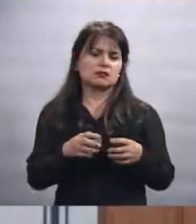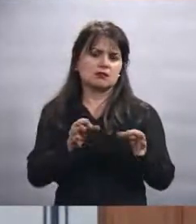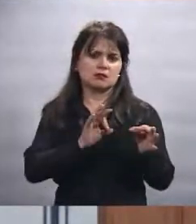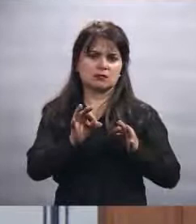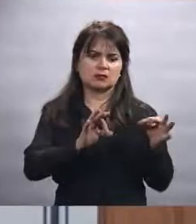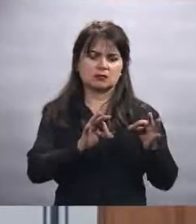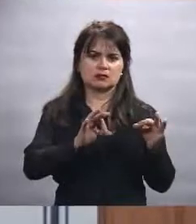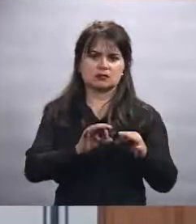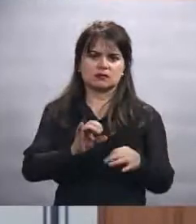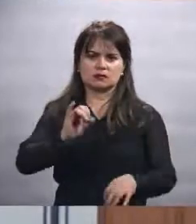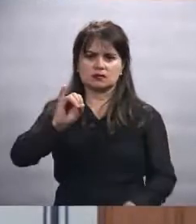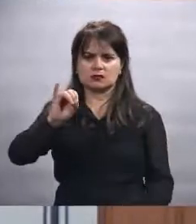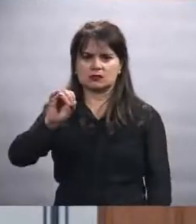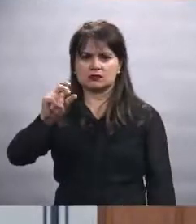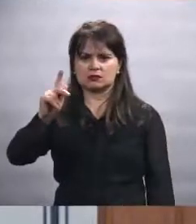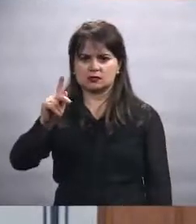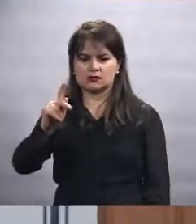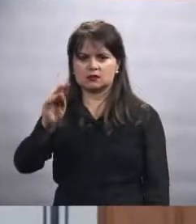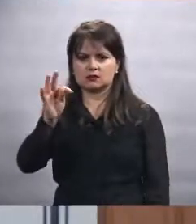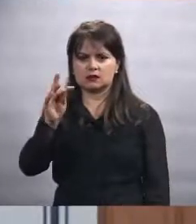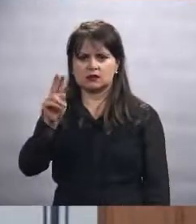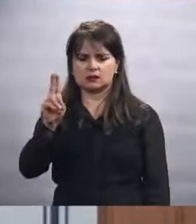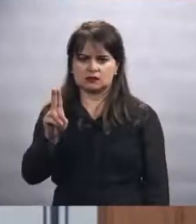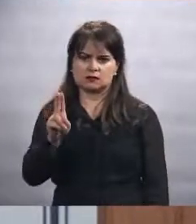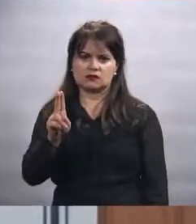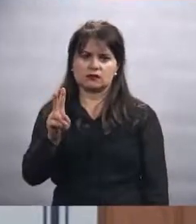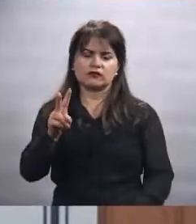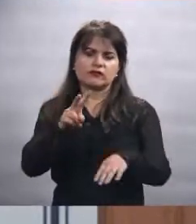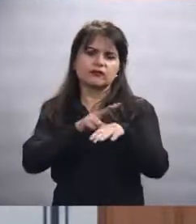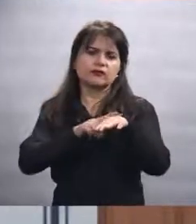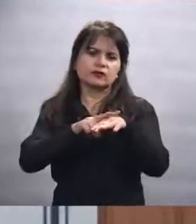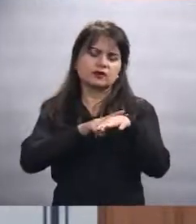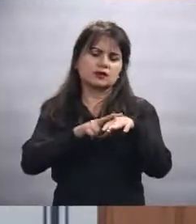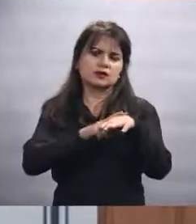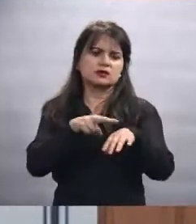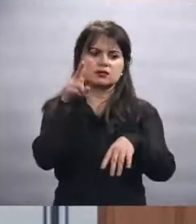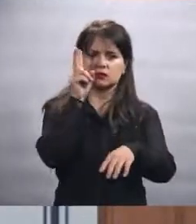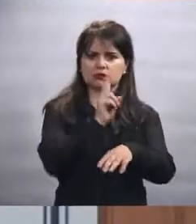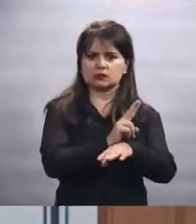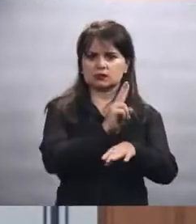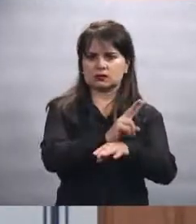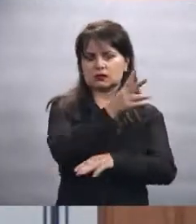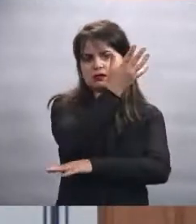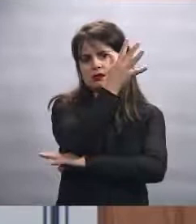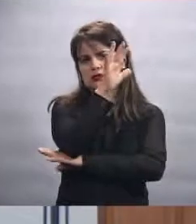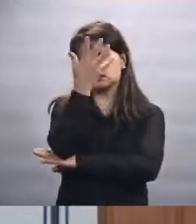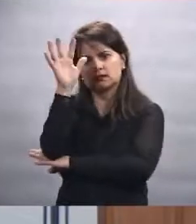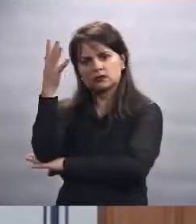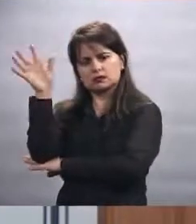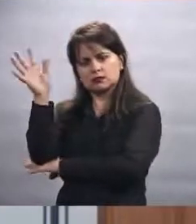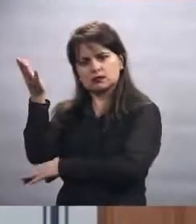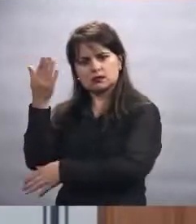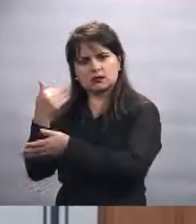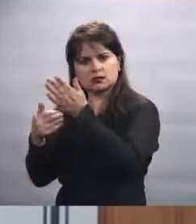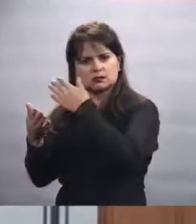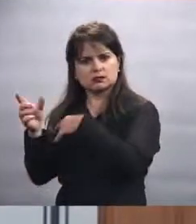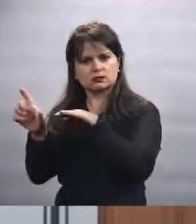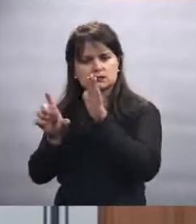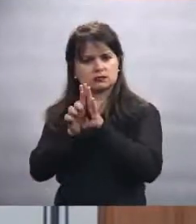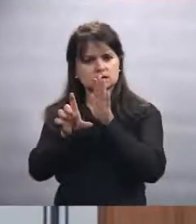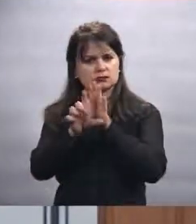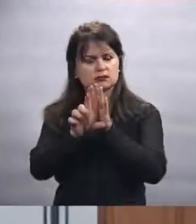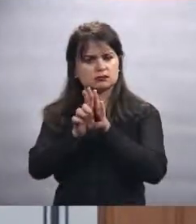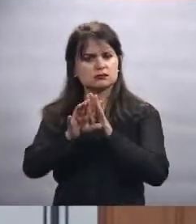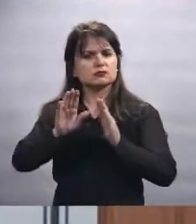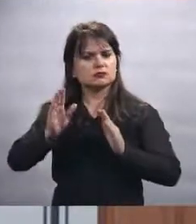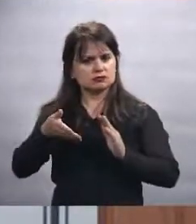Vale ressaltar que é uma lei que teve amplo apoio, não somente dessa casa, mas das associações de moradores,